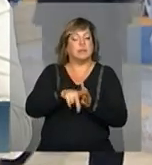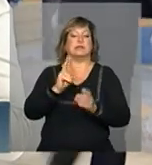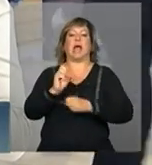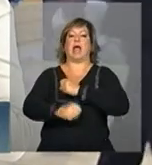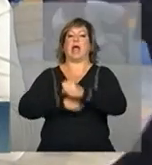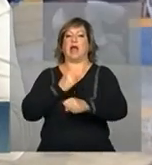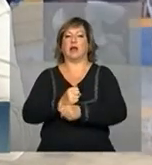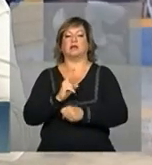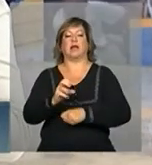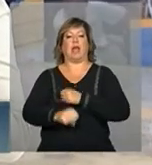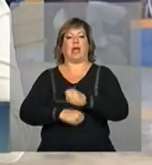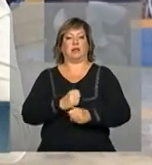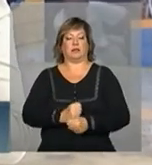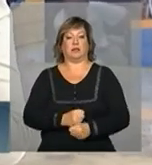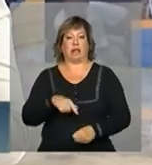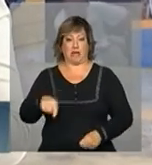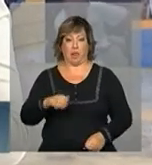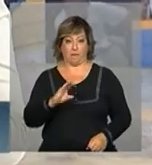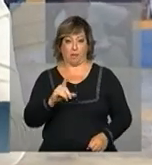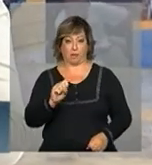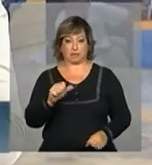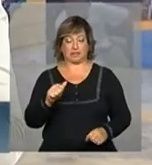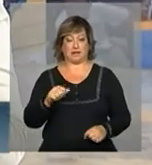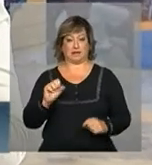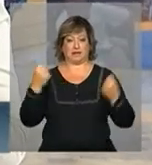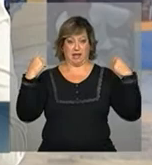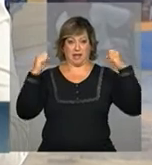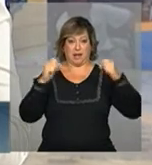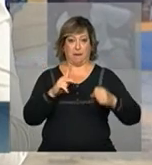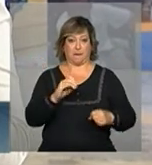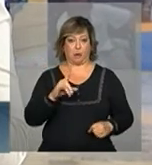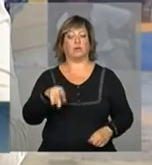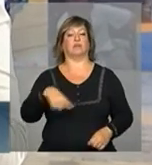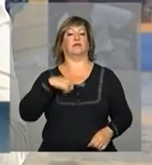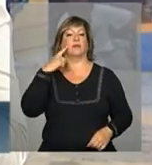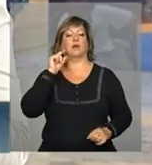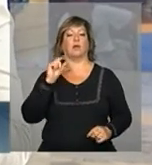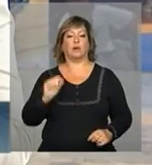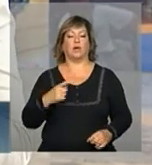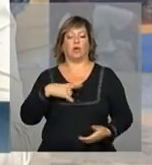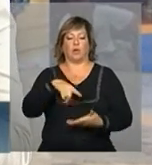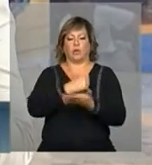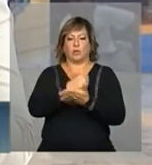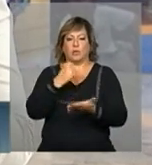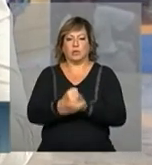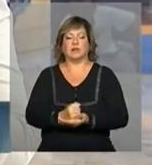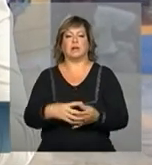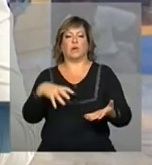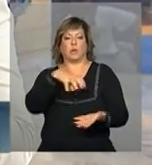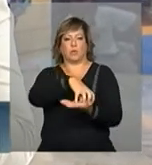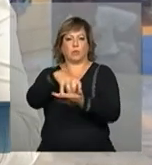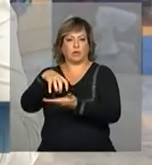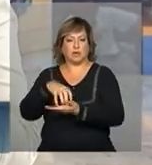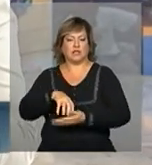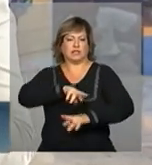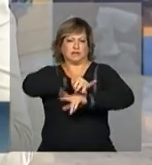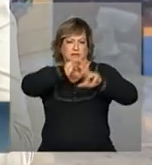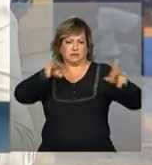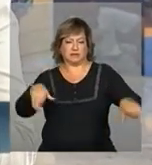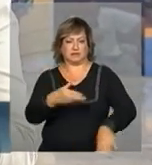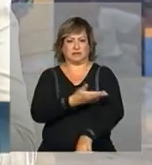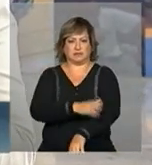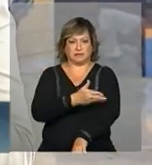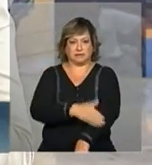anual. O programa Bolsa Atleta Pódio prevê a contratação de equipes multidisciplinares e também treinadores, além